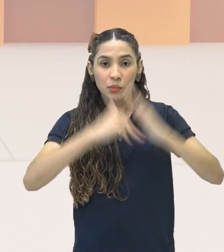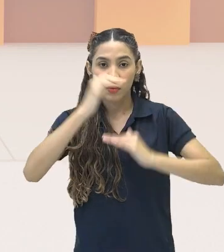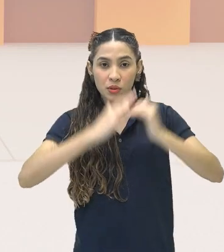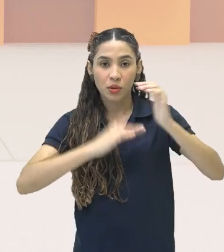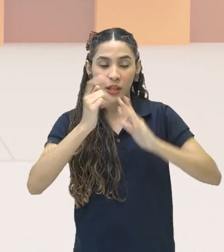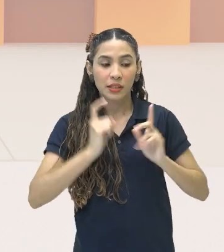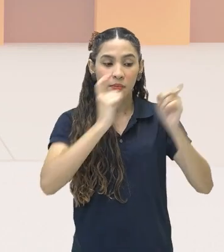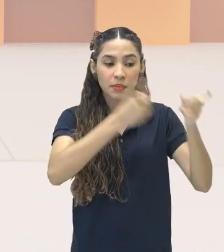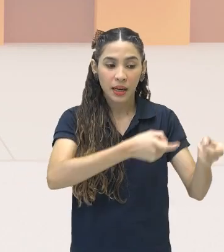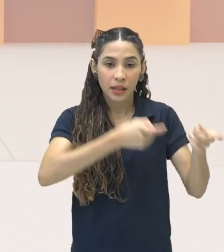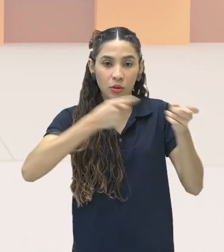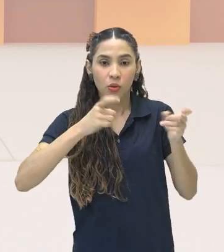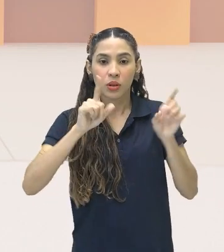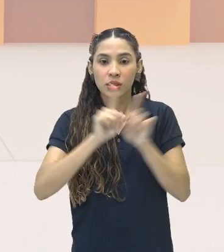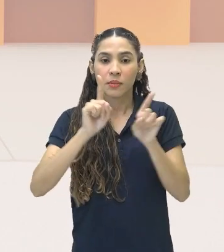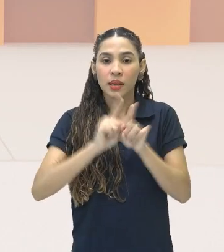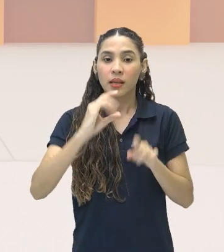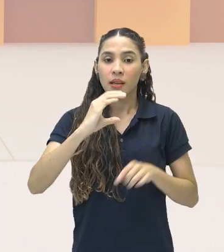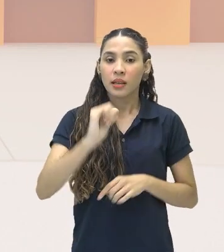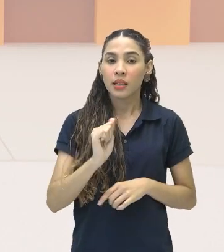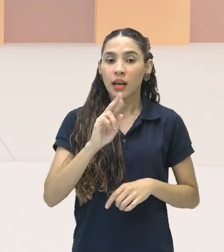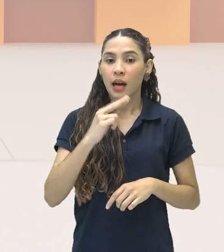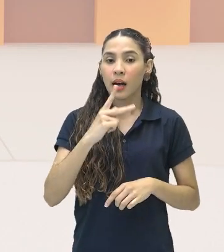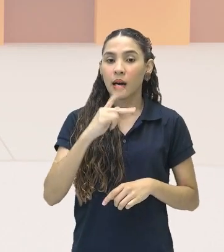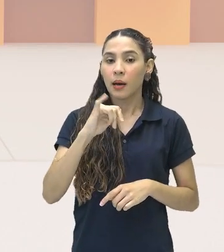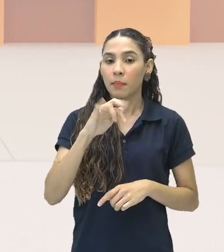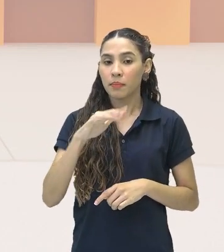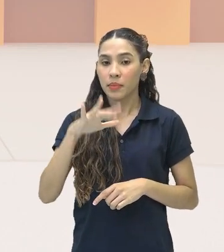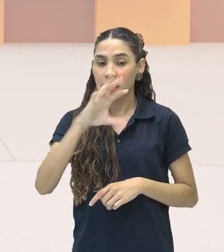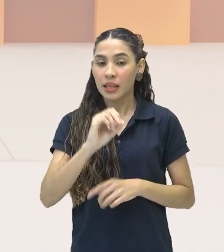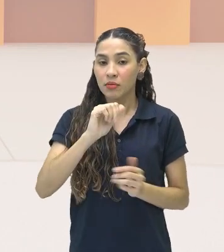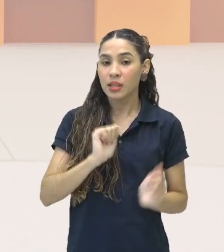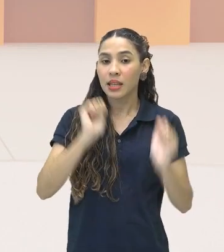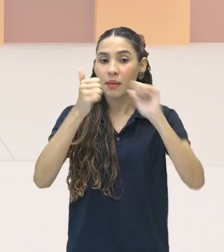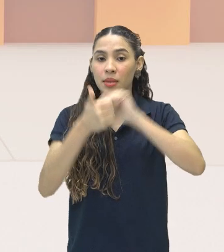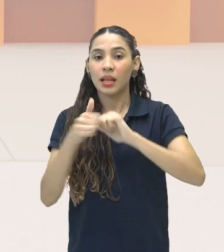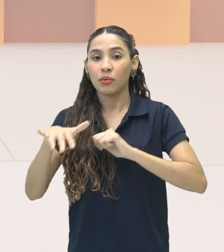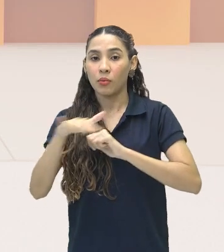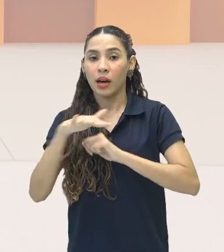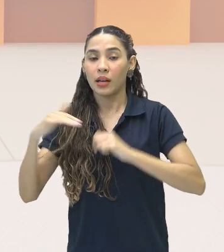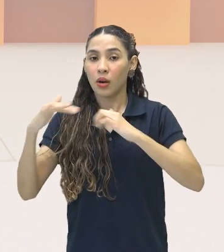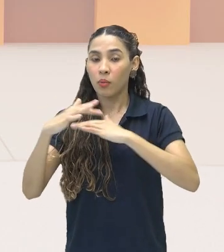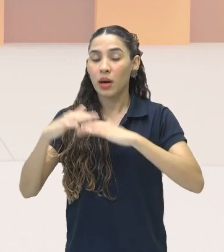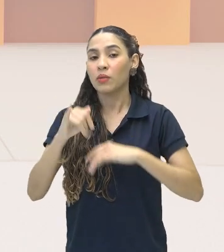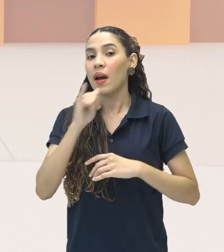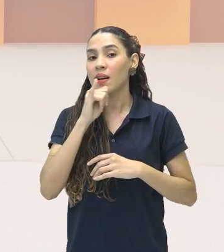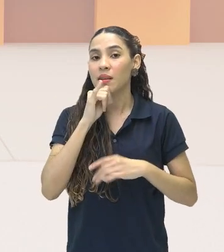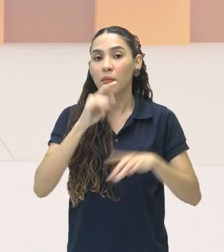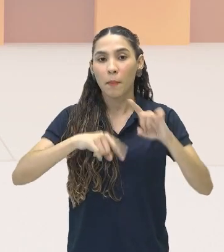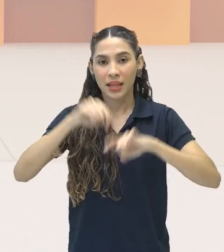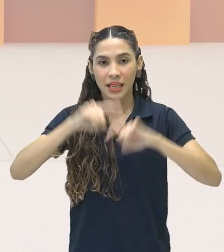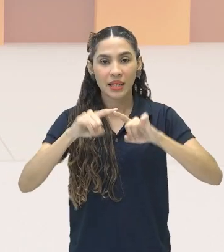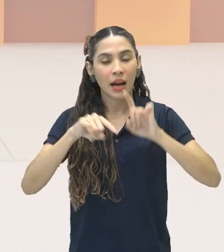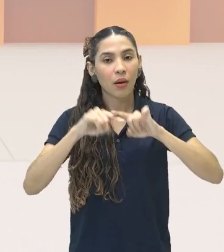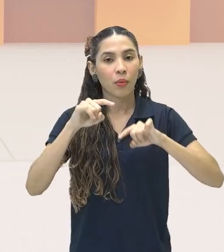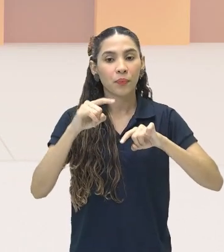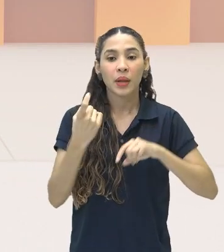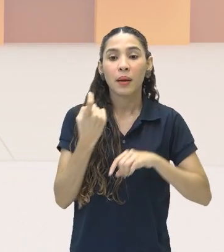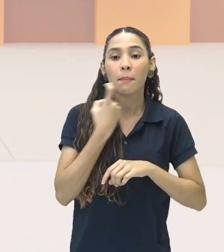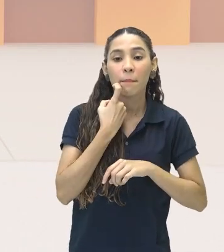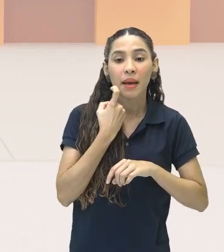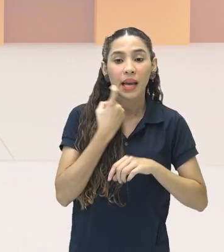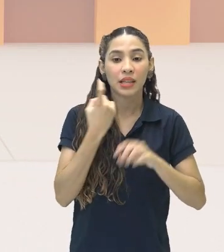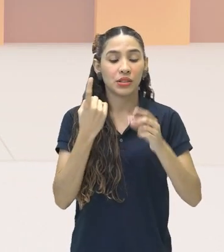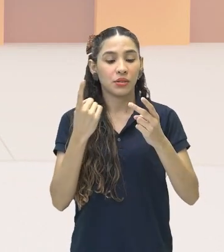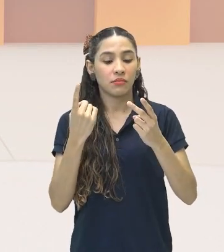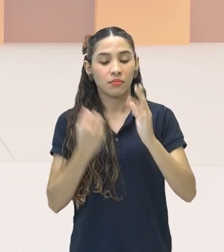navais adaptados ao ambiente urbano, né? Então, todos esses produtos, né, peixe, né, tudo aquilo que é